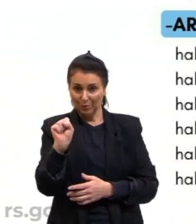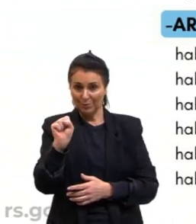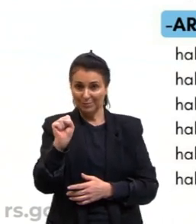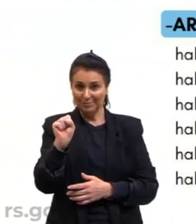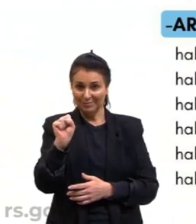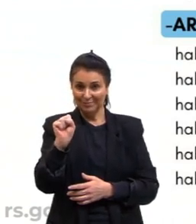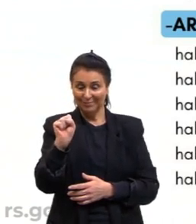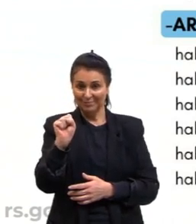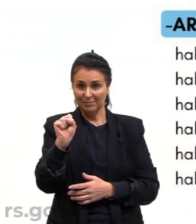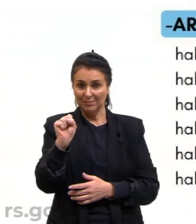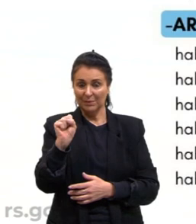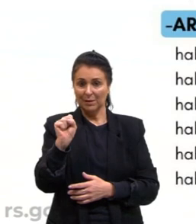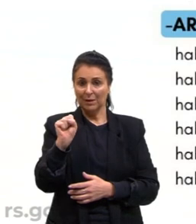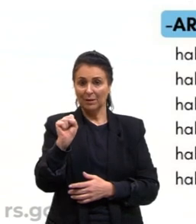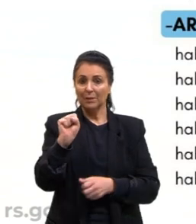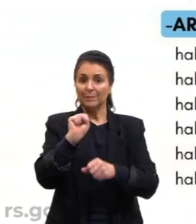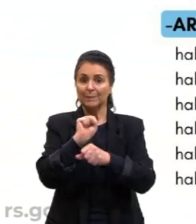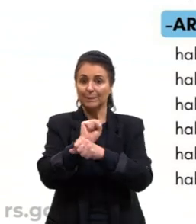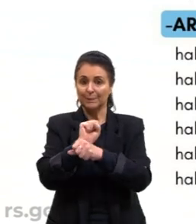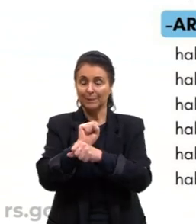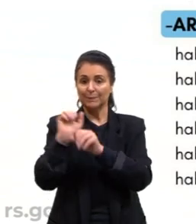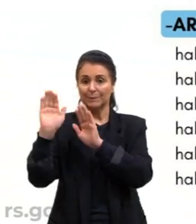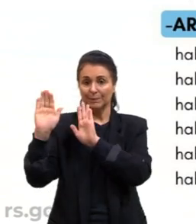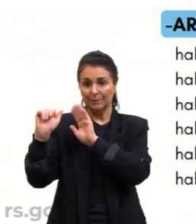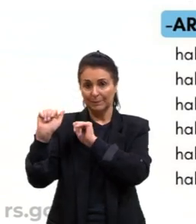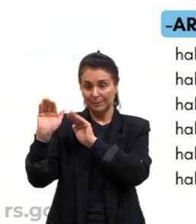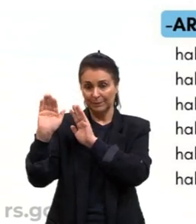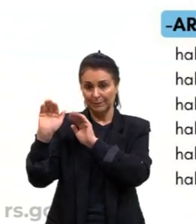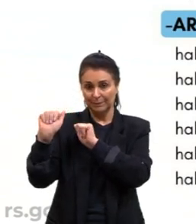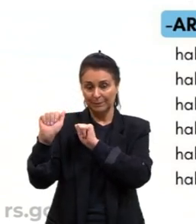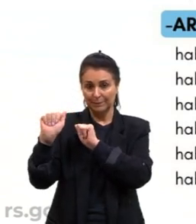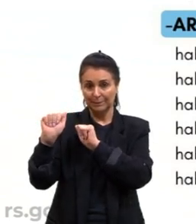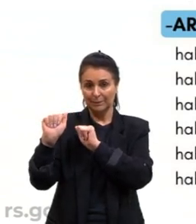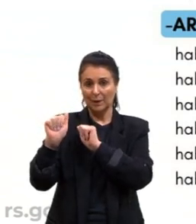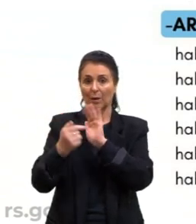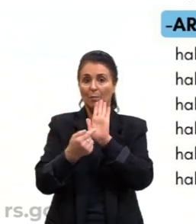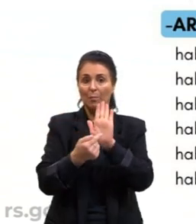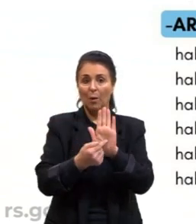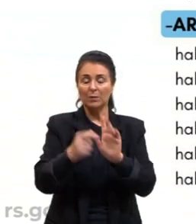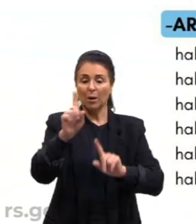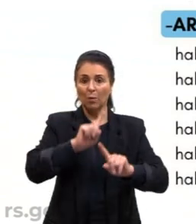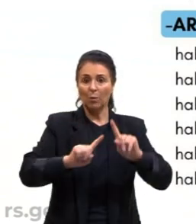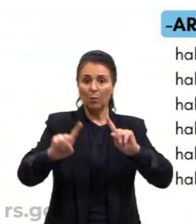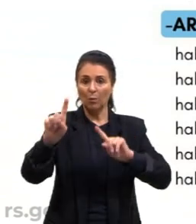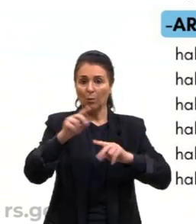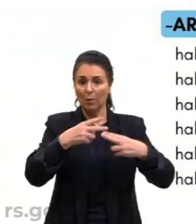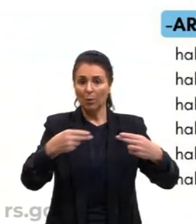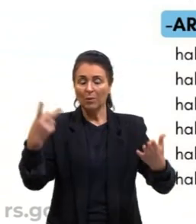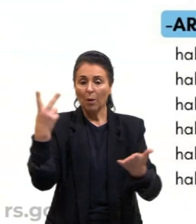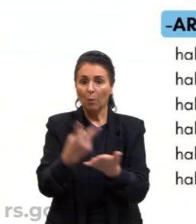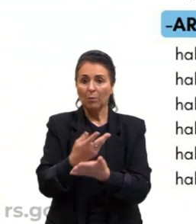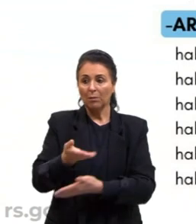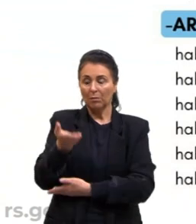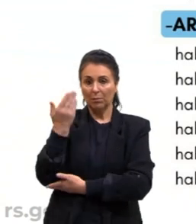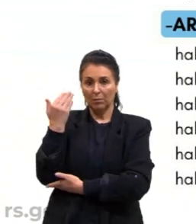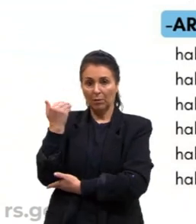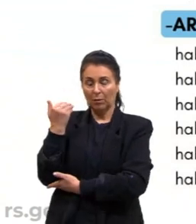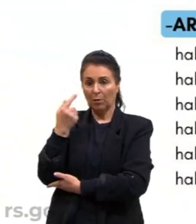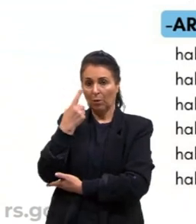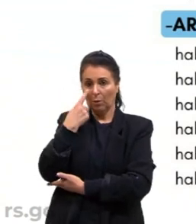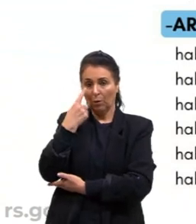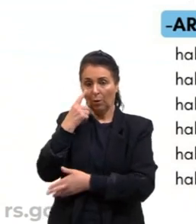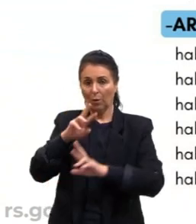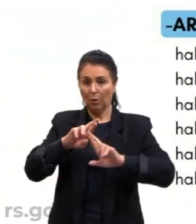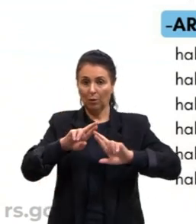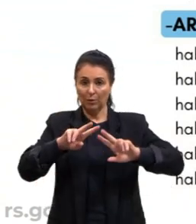Vieira comido vai terminar uma são referente ao passado Olha a diferença que acontece gente do